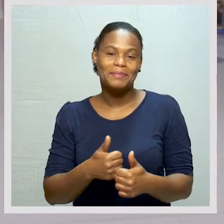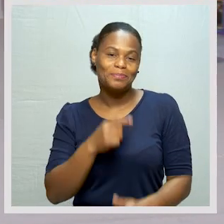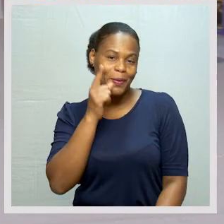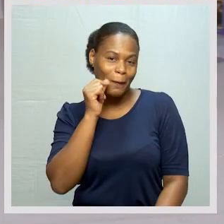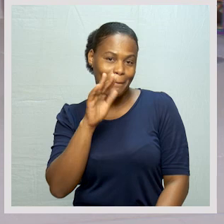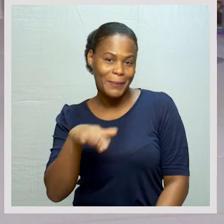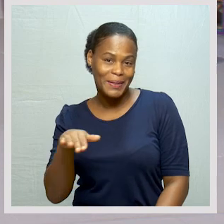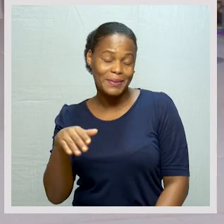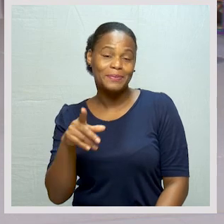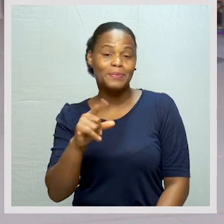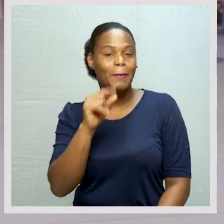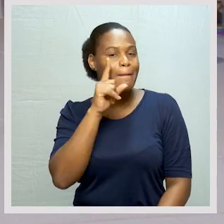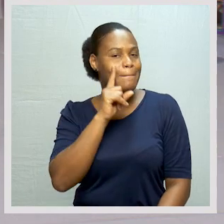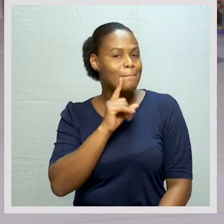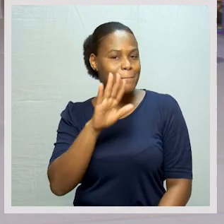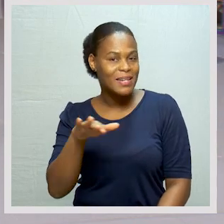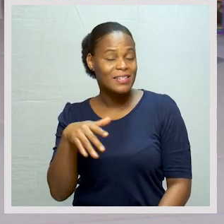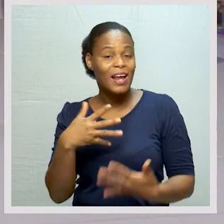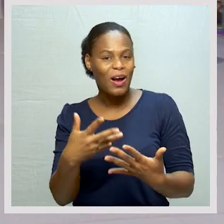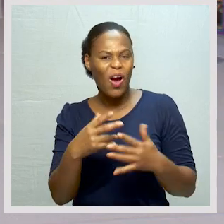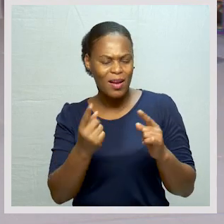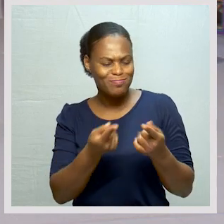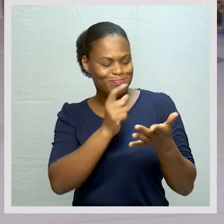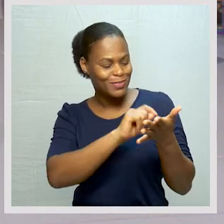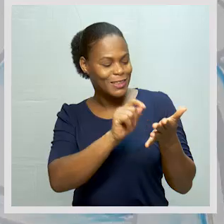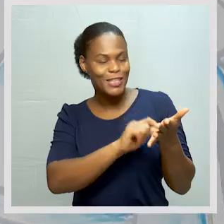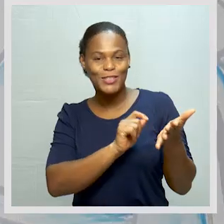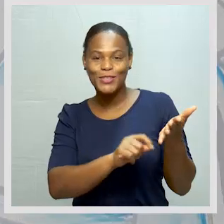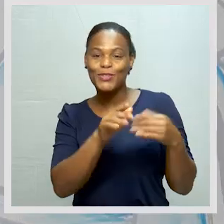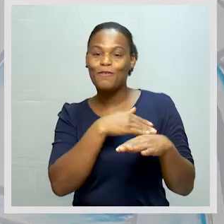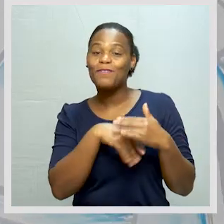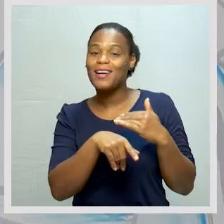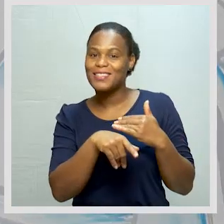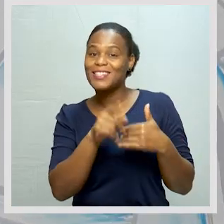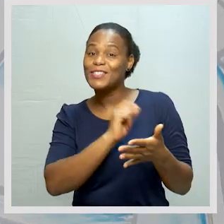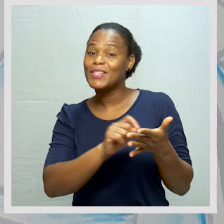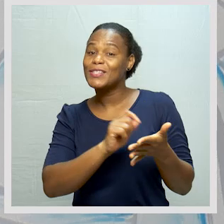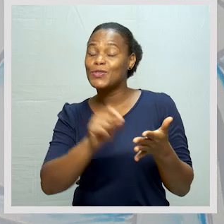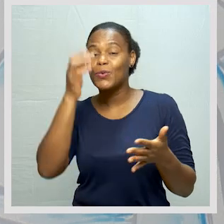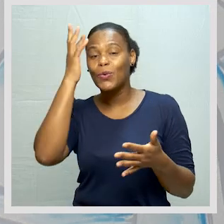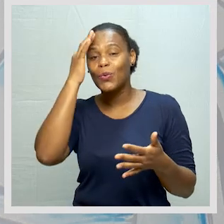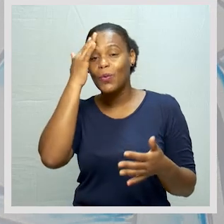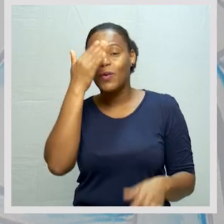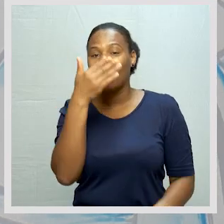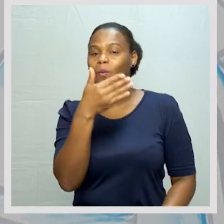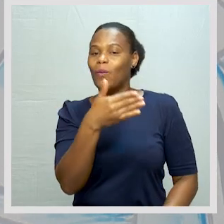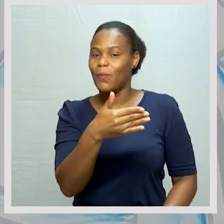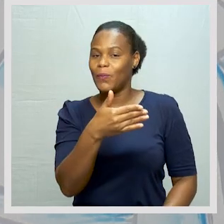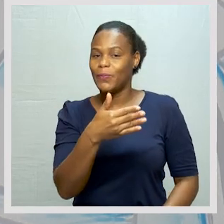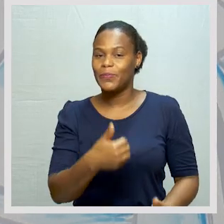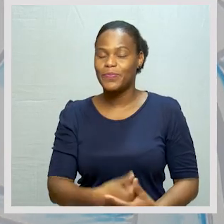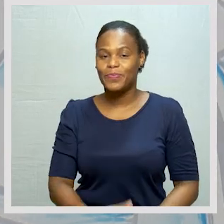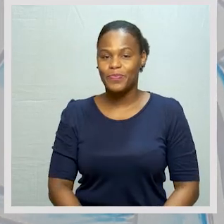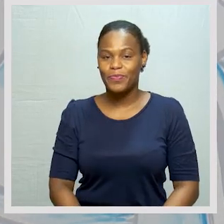Bem, meninos e meninas, agora vamos fazer um pequeno exercício. Vamos ao exercício número 1.